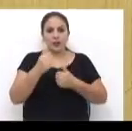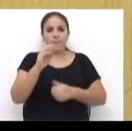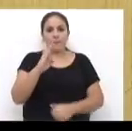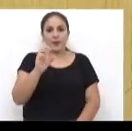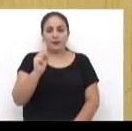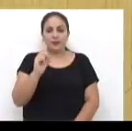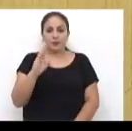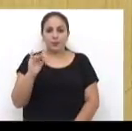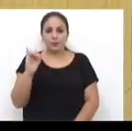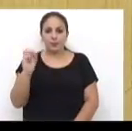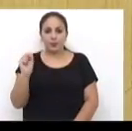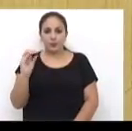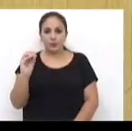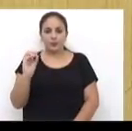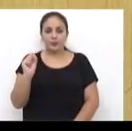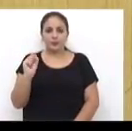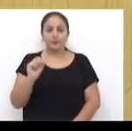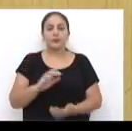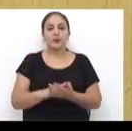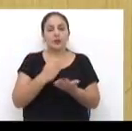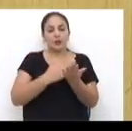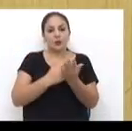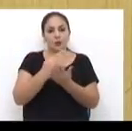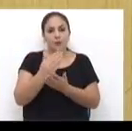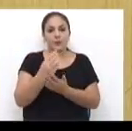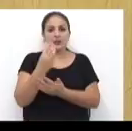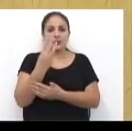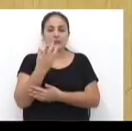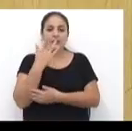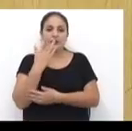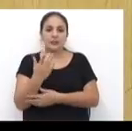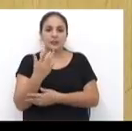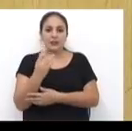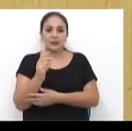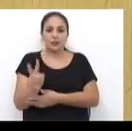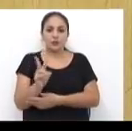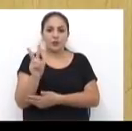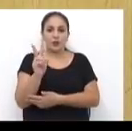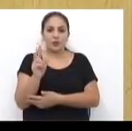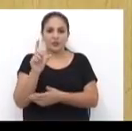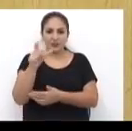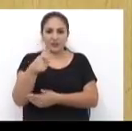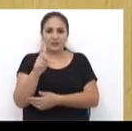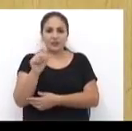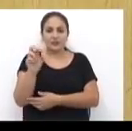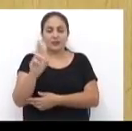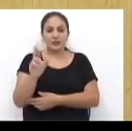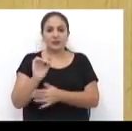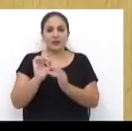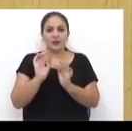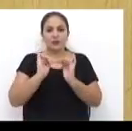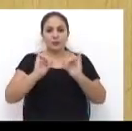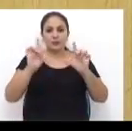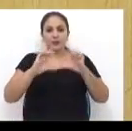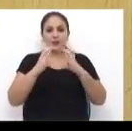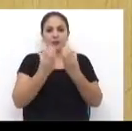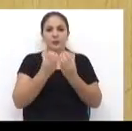Bills contra o Elite FC. O jogo inicia às 3 horas da tarde e o ingresso custa R$10.